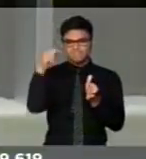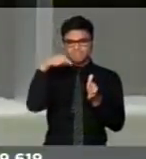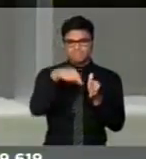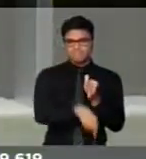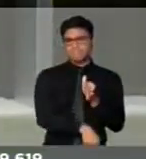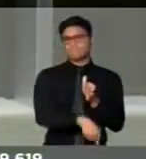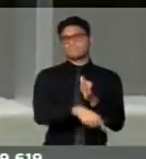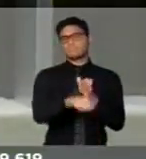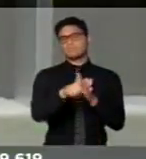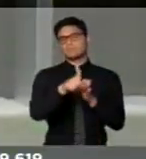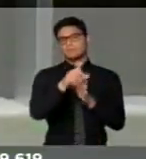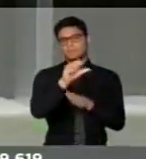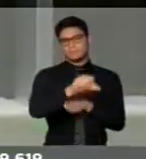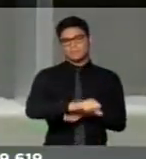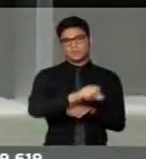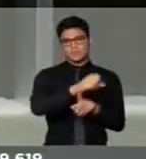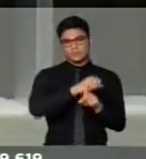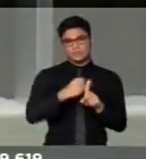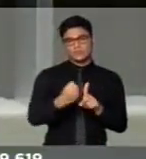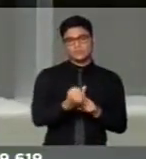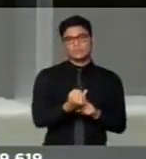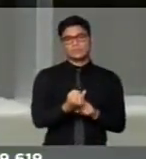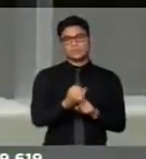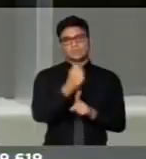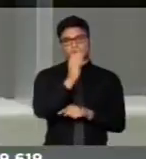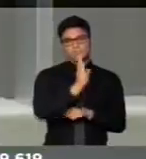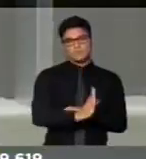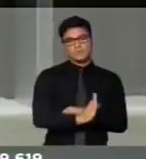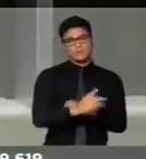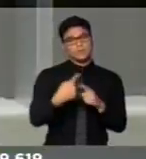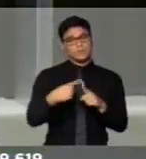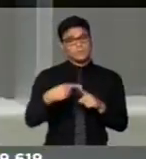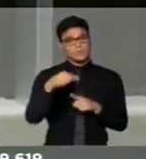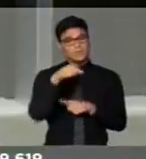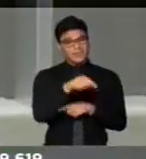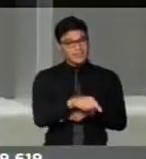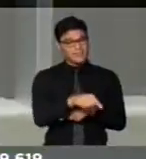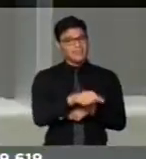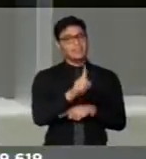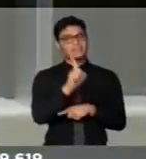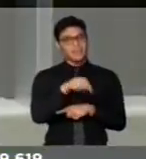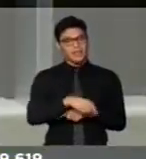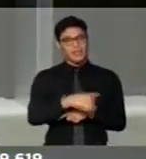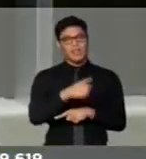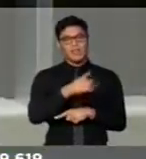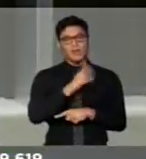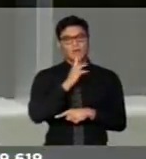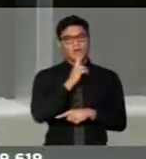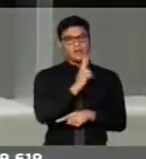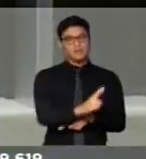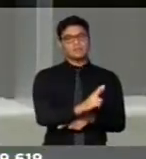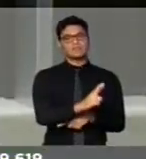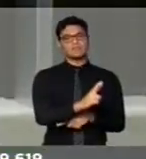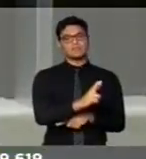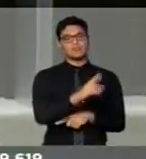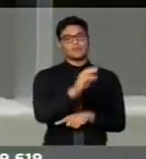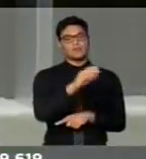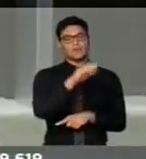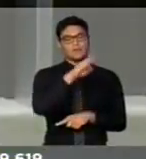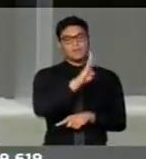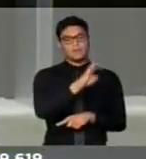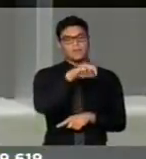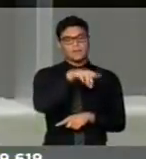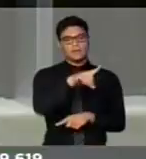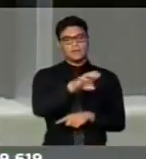ou vulnerabilidade social no Brasil, pois são números consolidados do MDS.